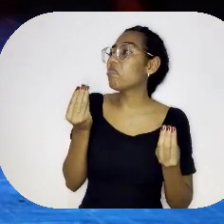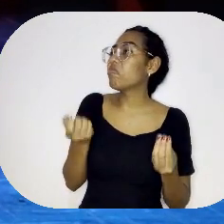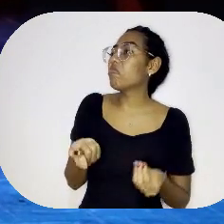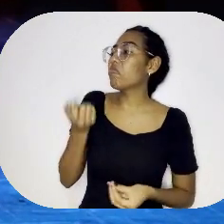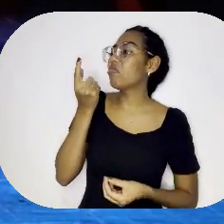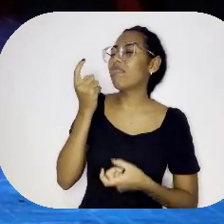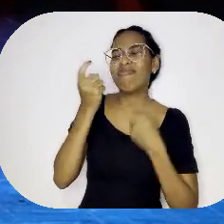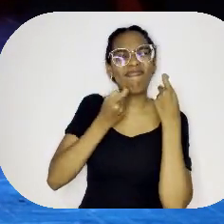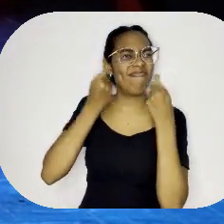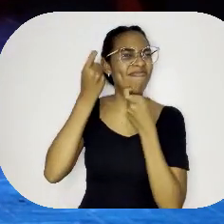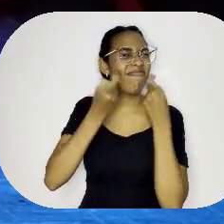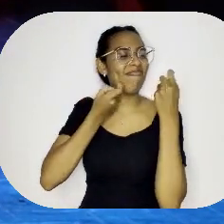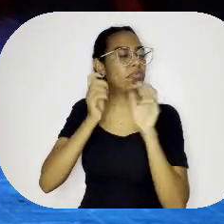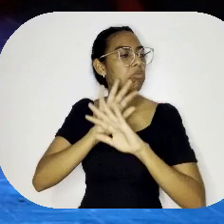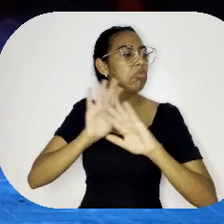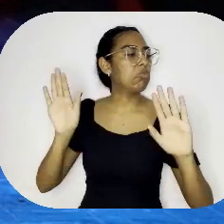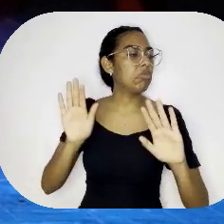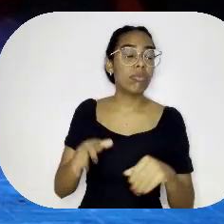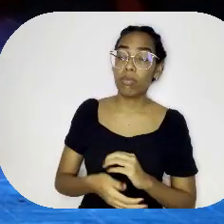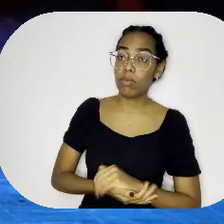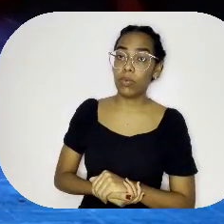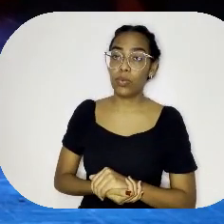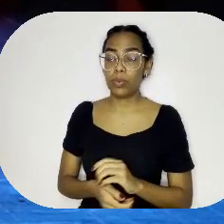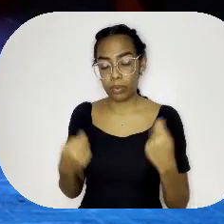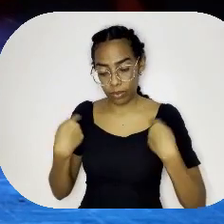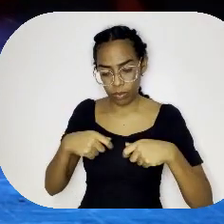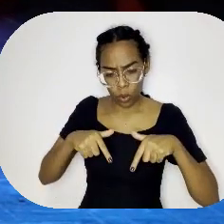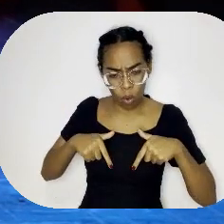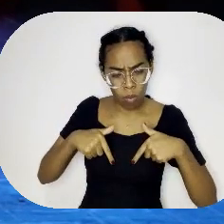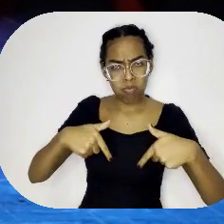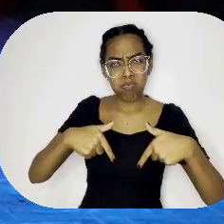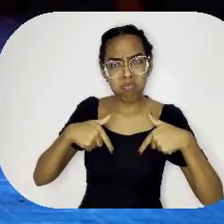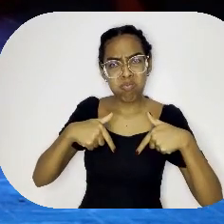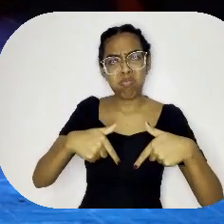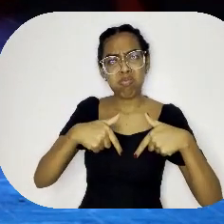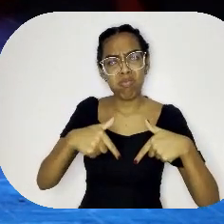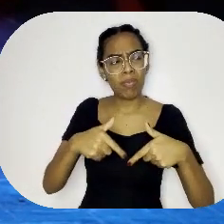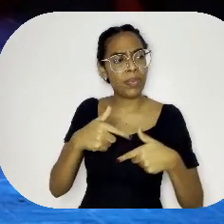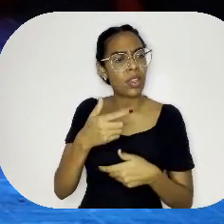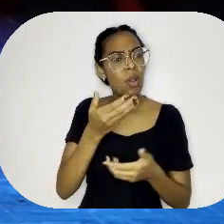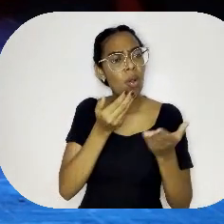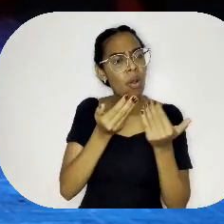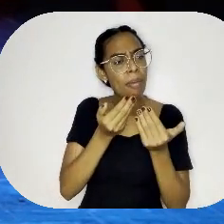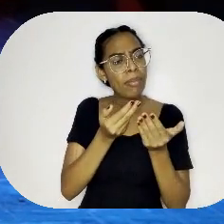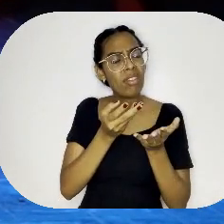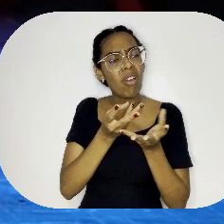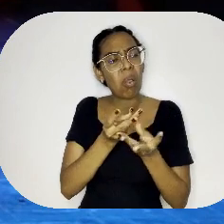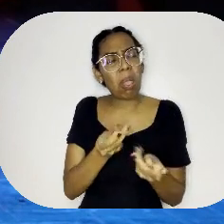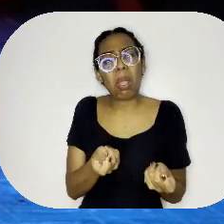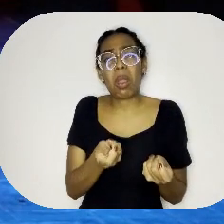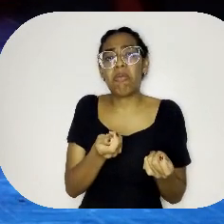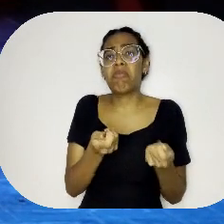Você deve notar que não tem mais tutu e dizer que não está preocupado. Você